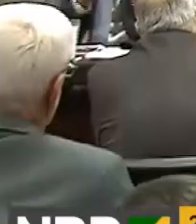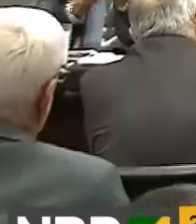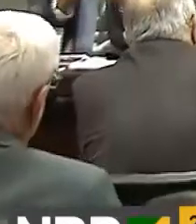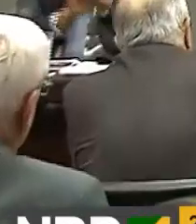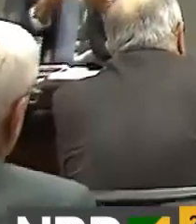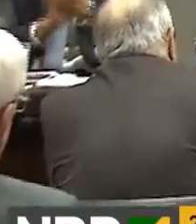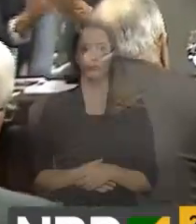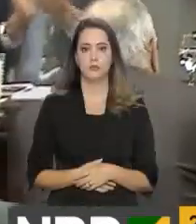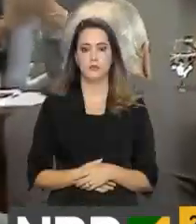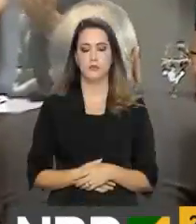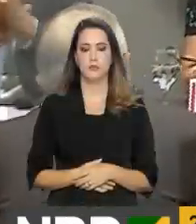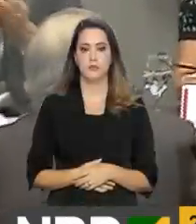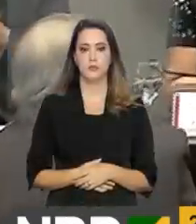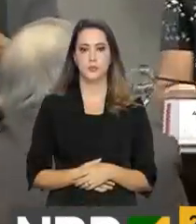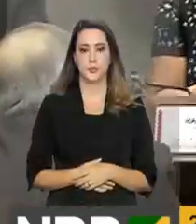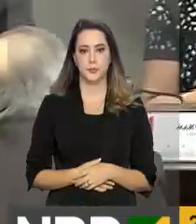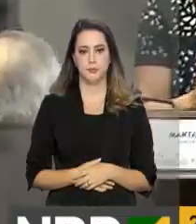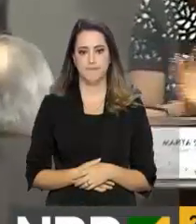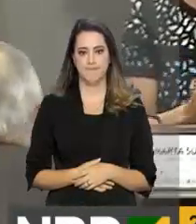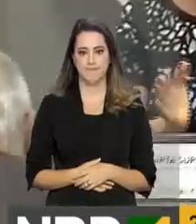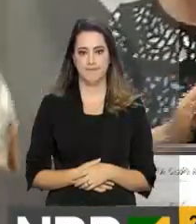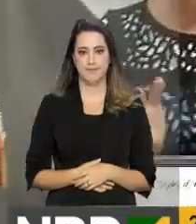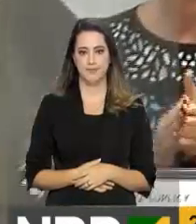primeiro lugar...